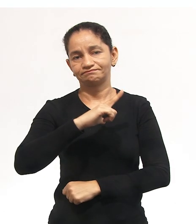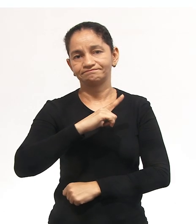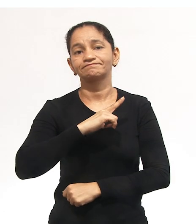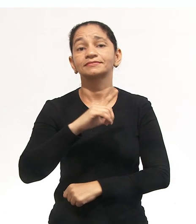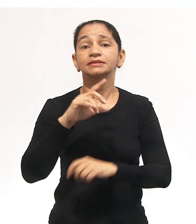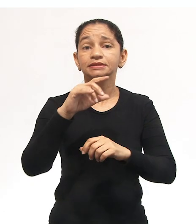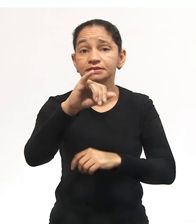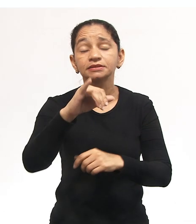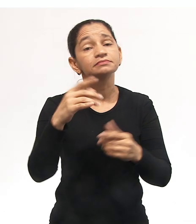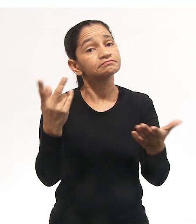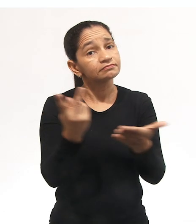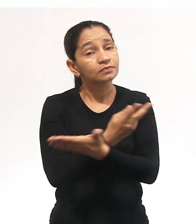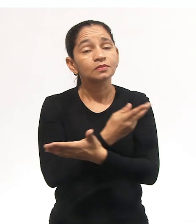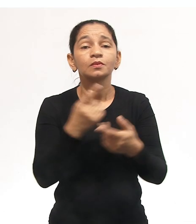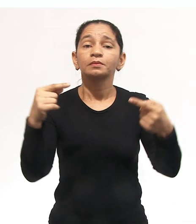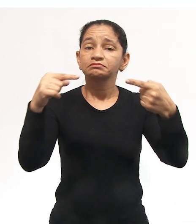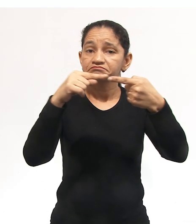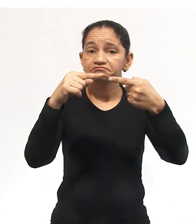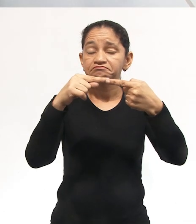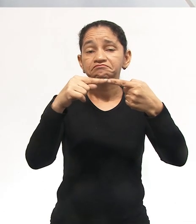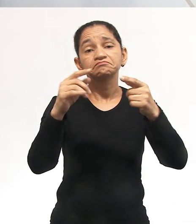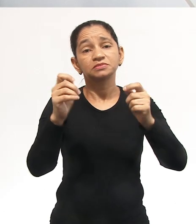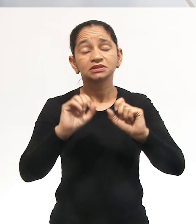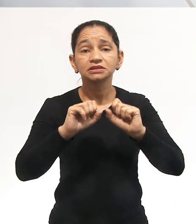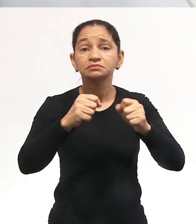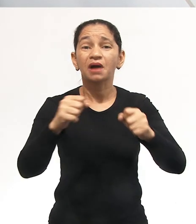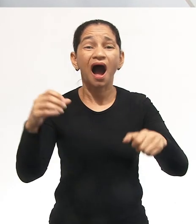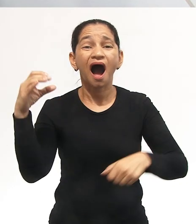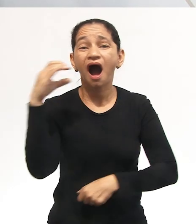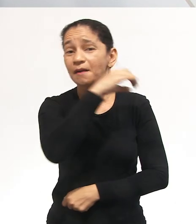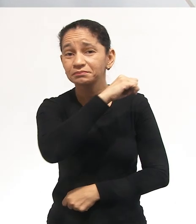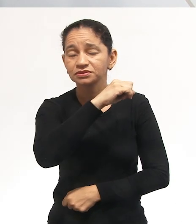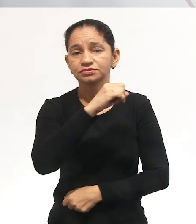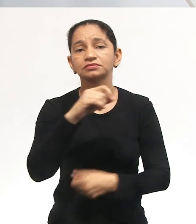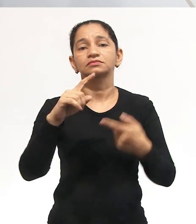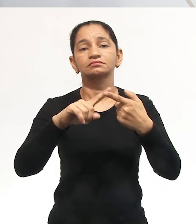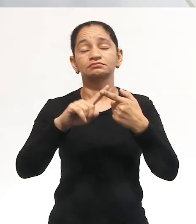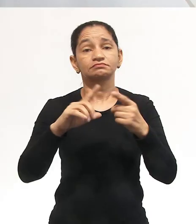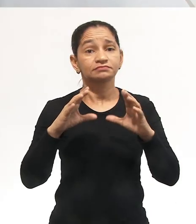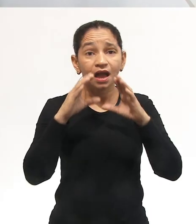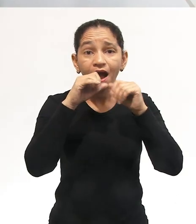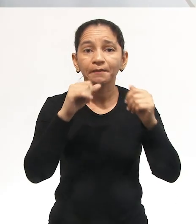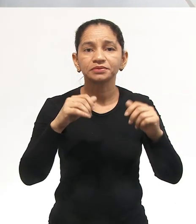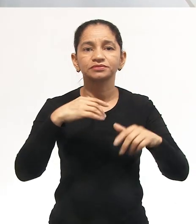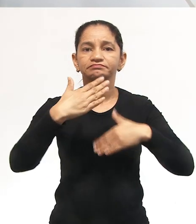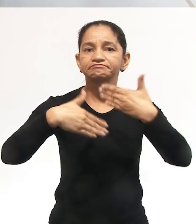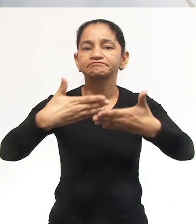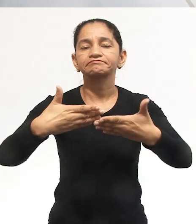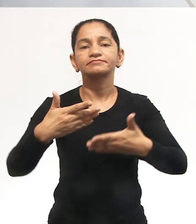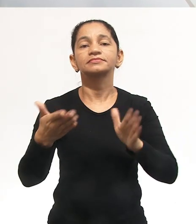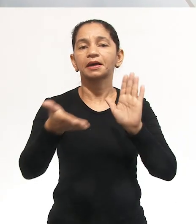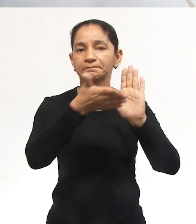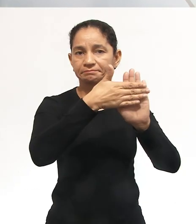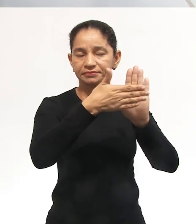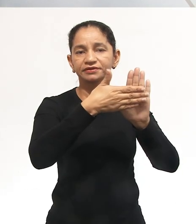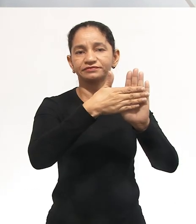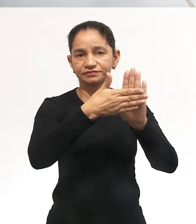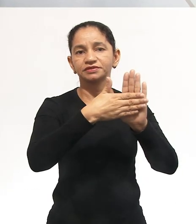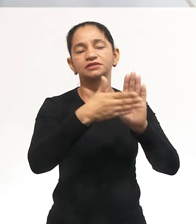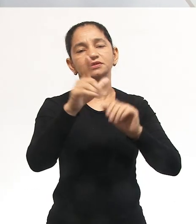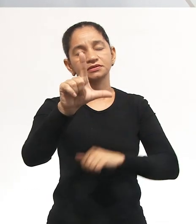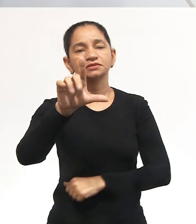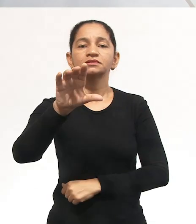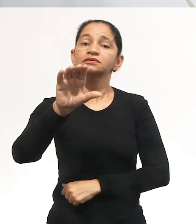seria situações que exigem uma ação imediata, tá? Elas devem estar previstas na Lei